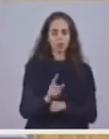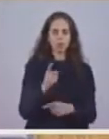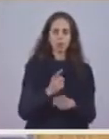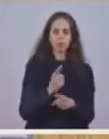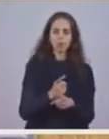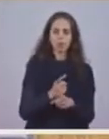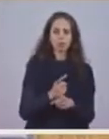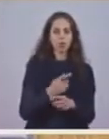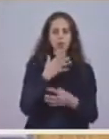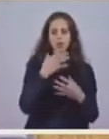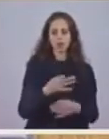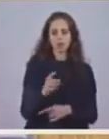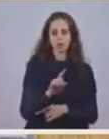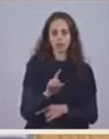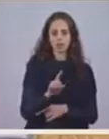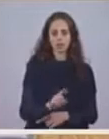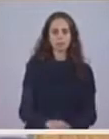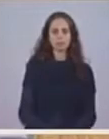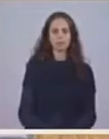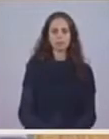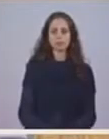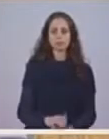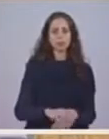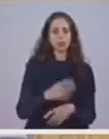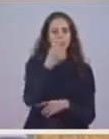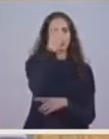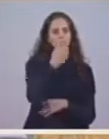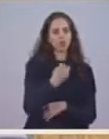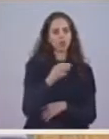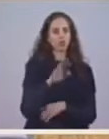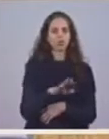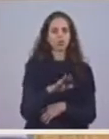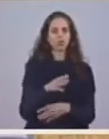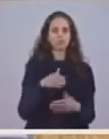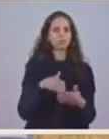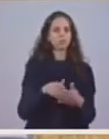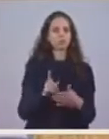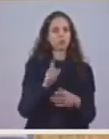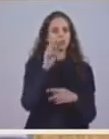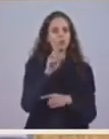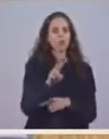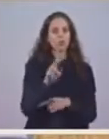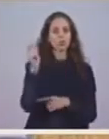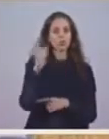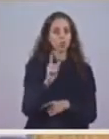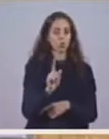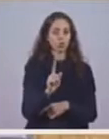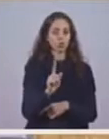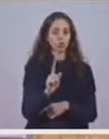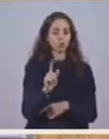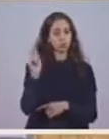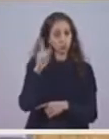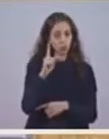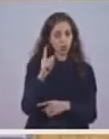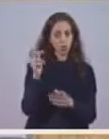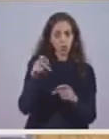que não acredite. Não é por um cego estar impedido de ver o sol que o sol